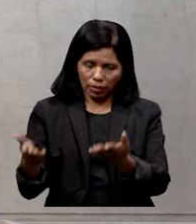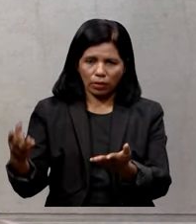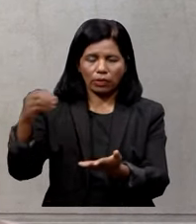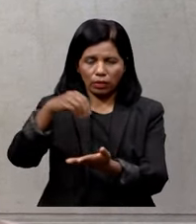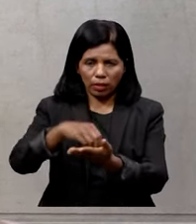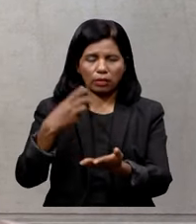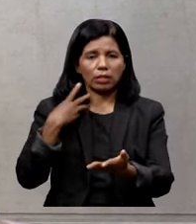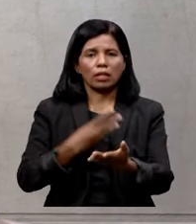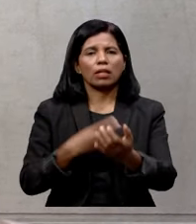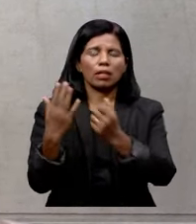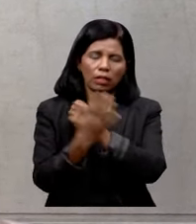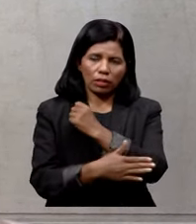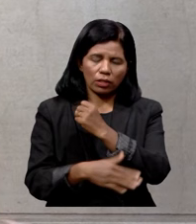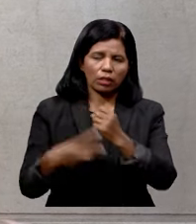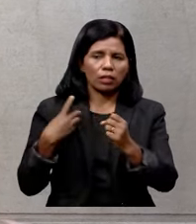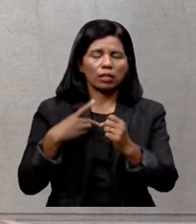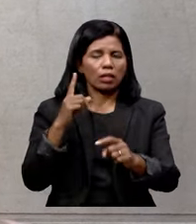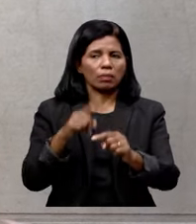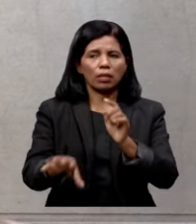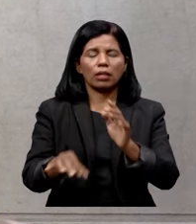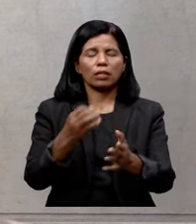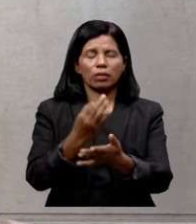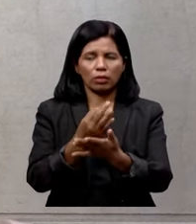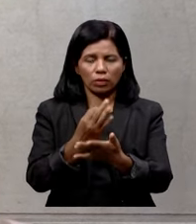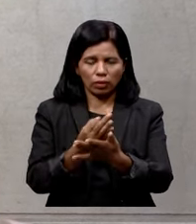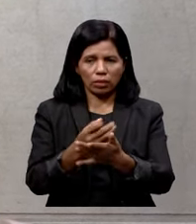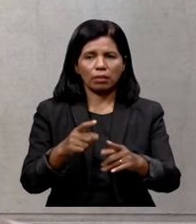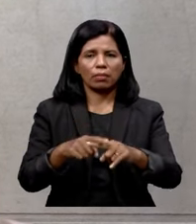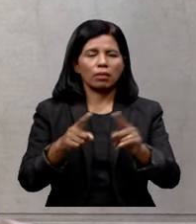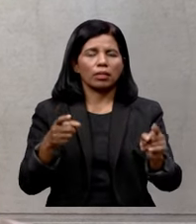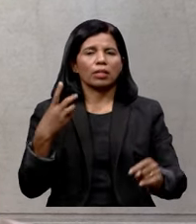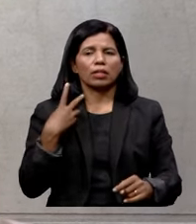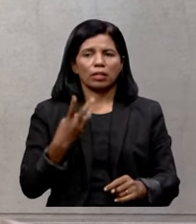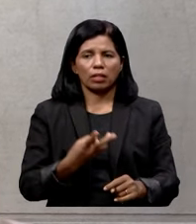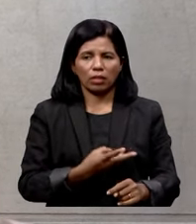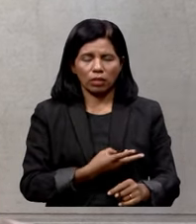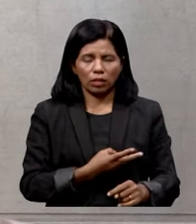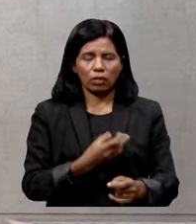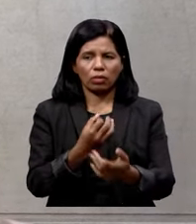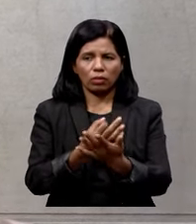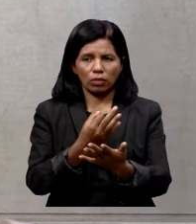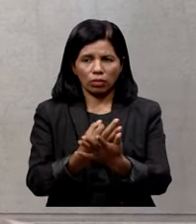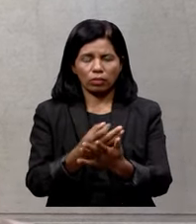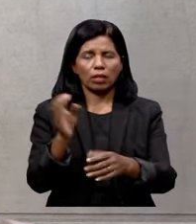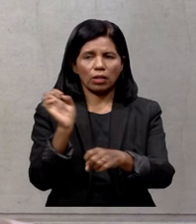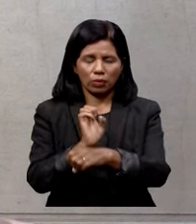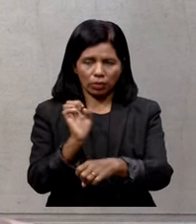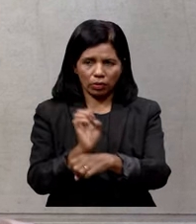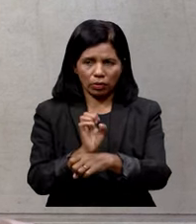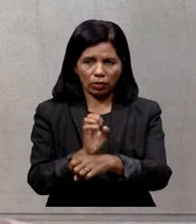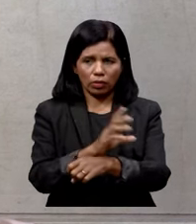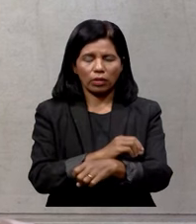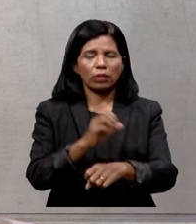ni rai para ita la la os eta ne retorno financeiro mai be retorno financeiro, retorno econômico,